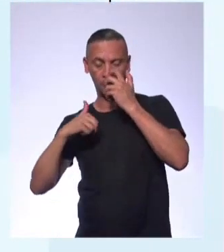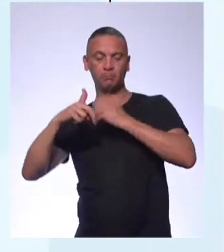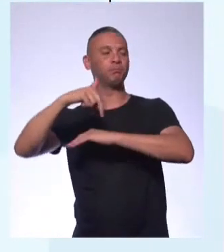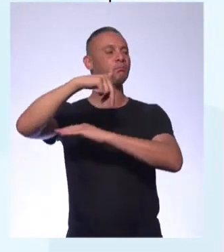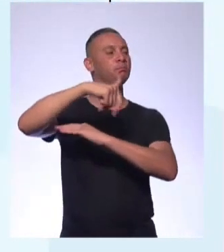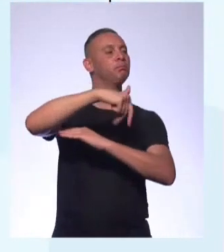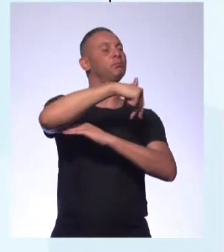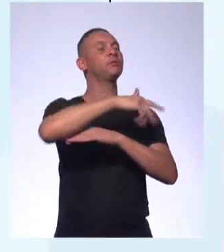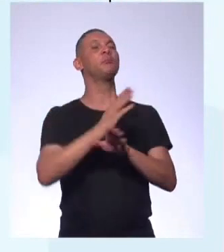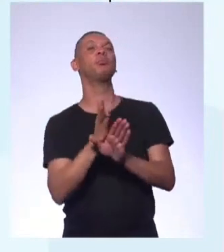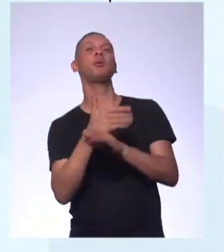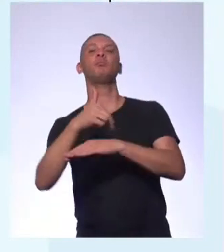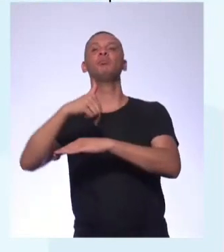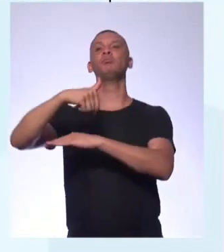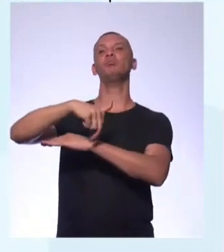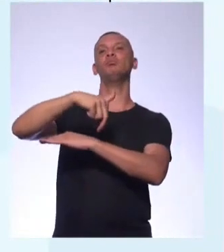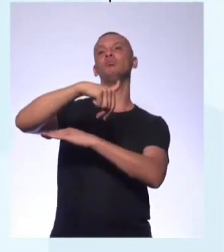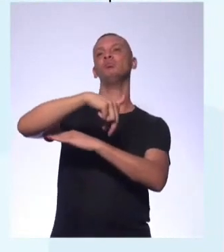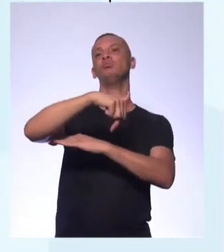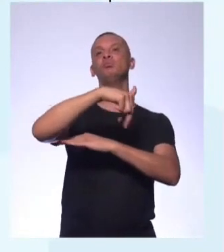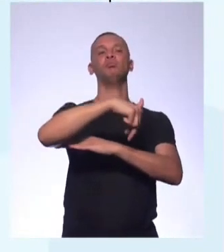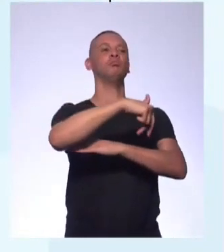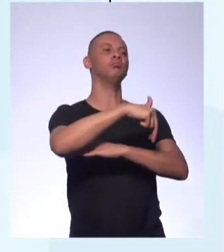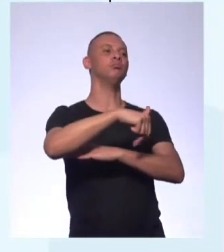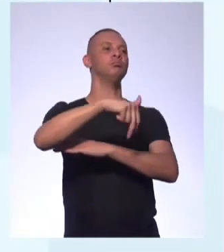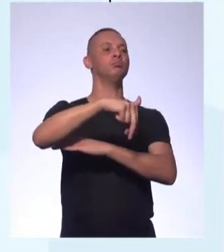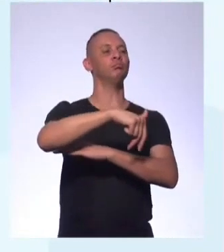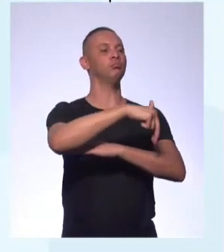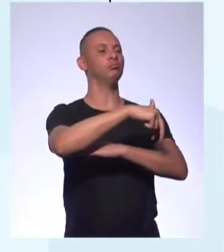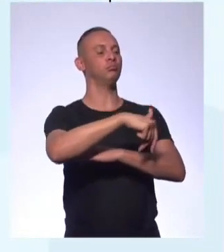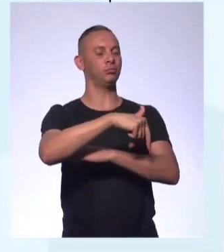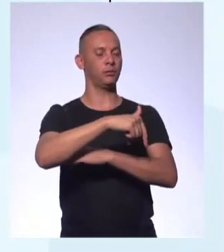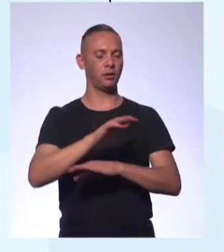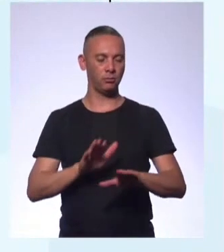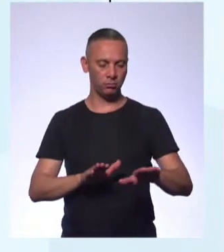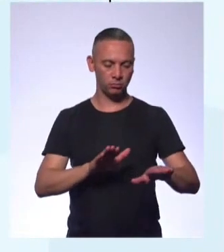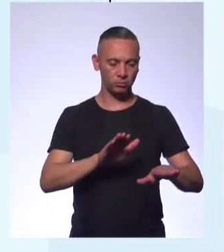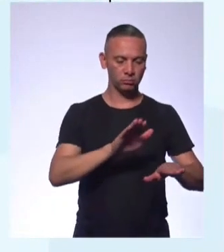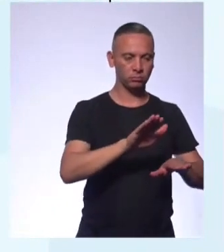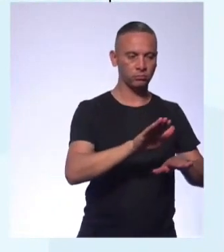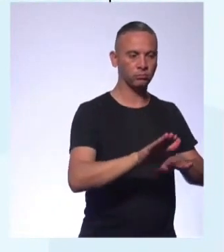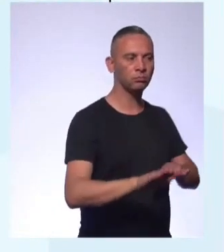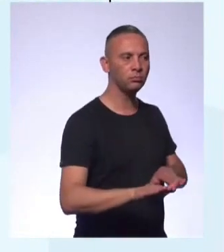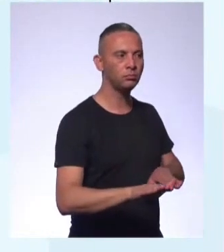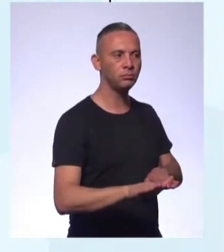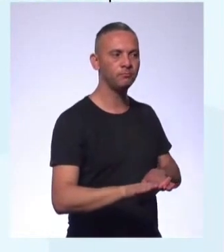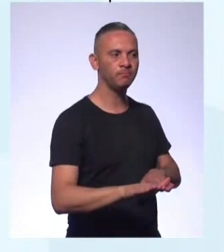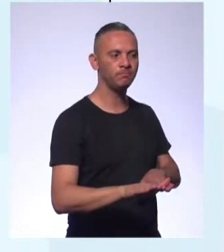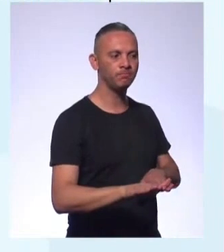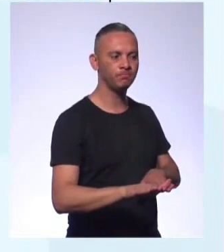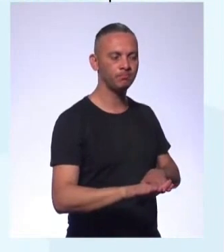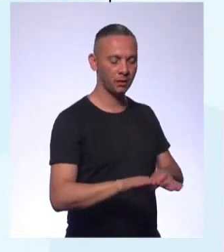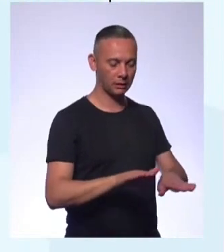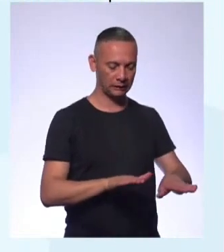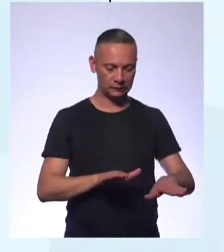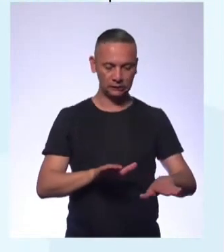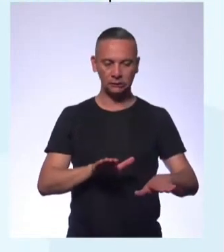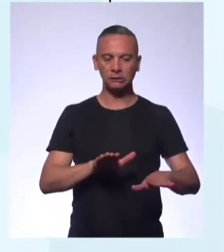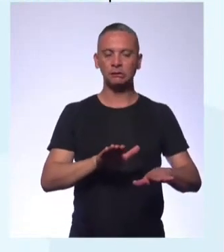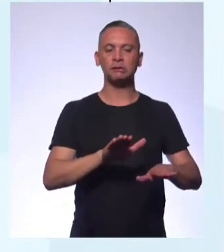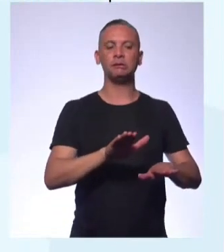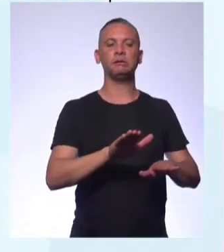escada, distraído, no momento em que punha o pé no chão do quintal, o meu pé